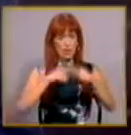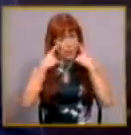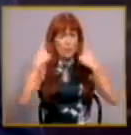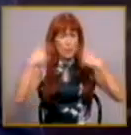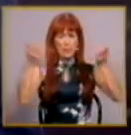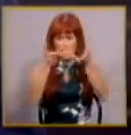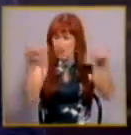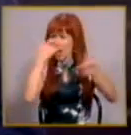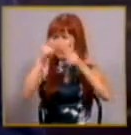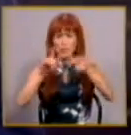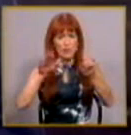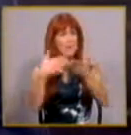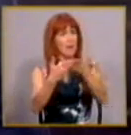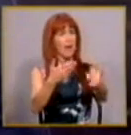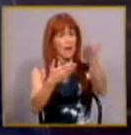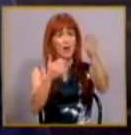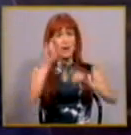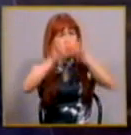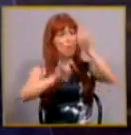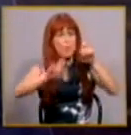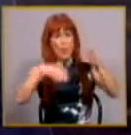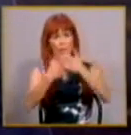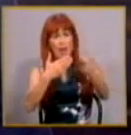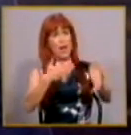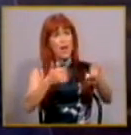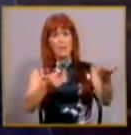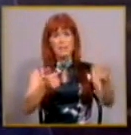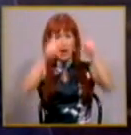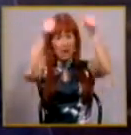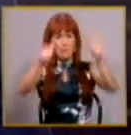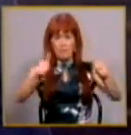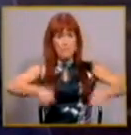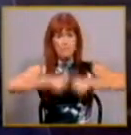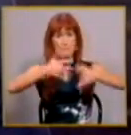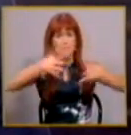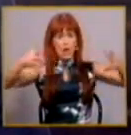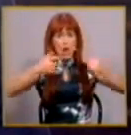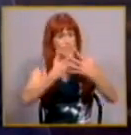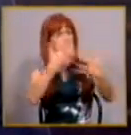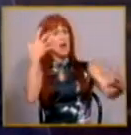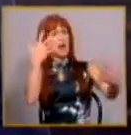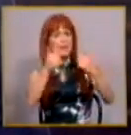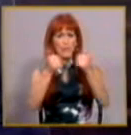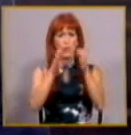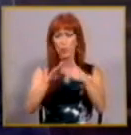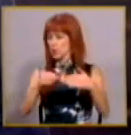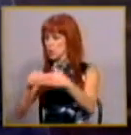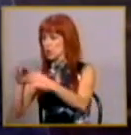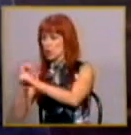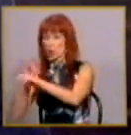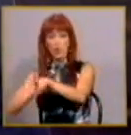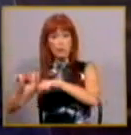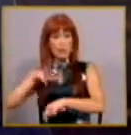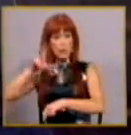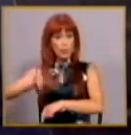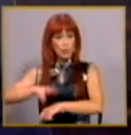publicamente, não é? E as pessoas atribuem-lhe em todas as sondagens a melhor e a maior notoriedade de todos os líderes políticos em